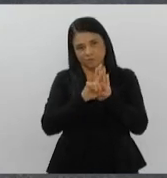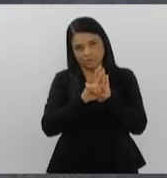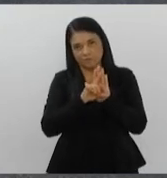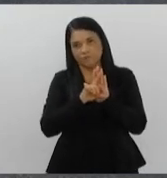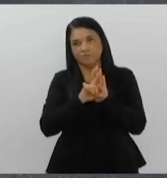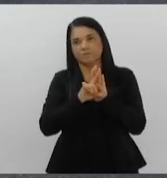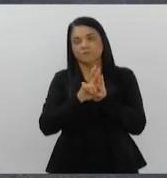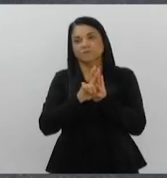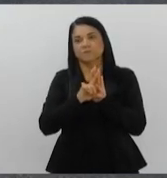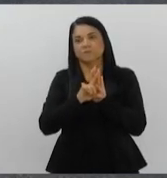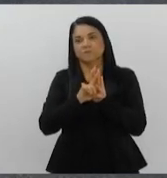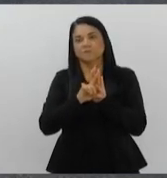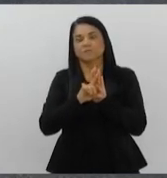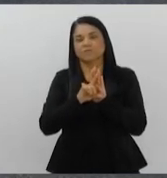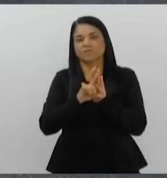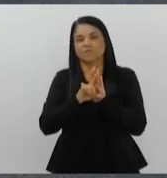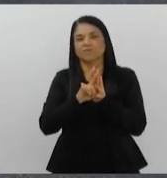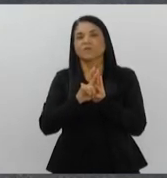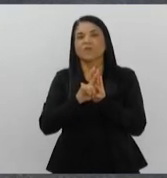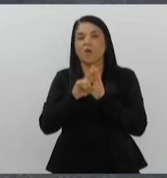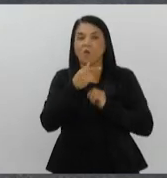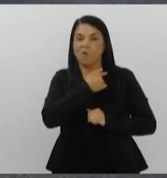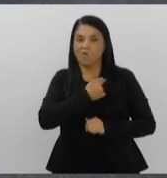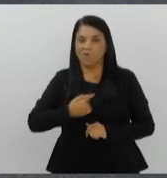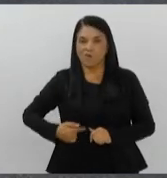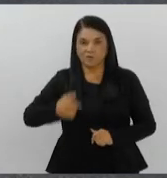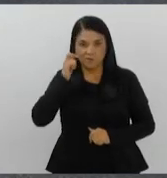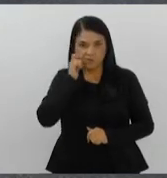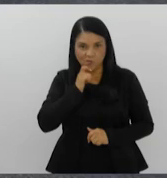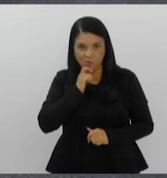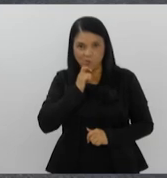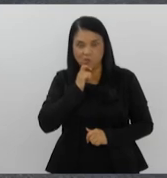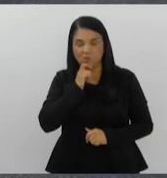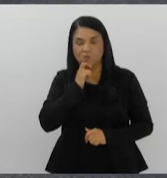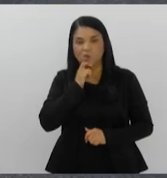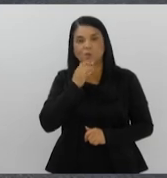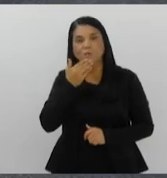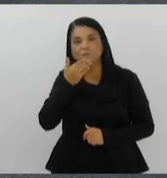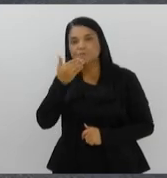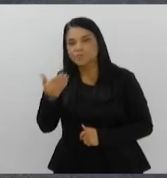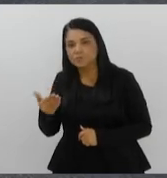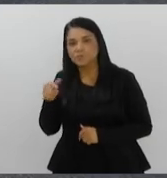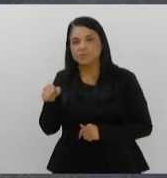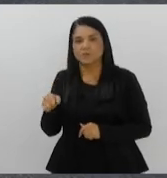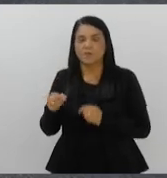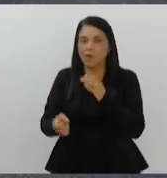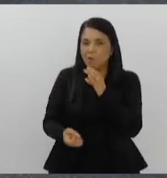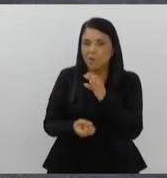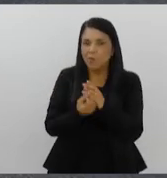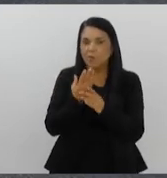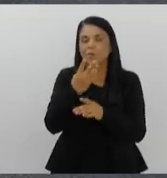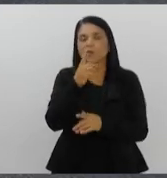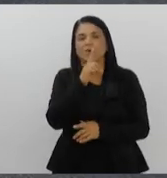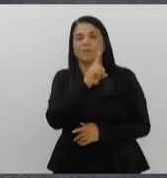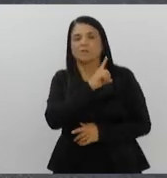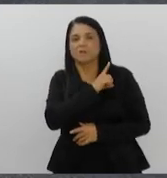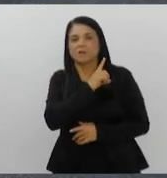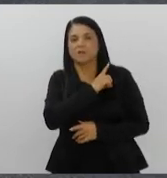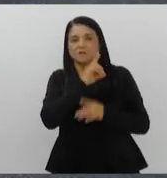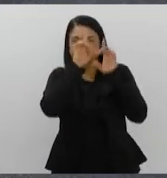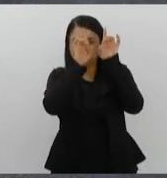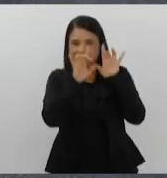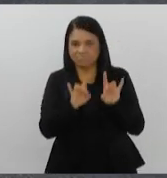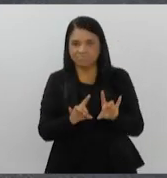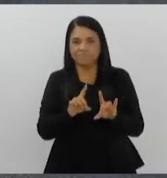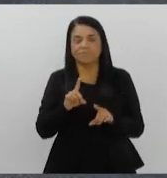legislativa, né, que vai ao governador para a construção, criação, então, dessa delegacia